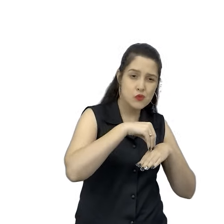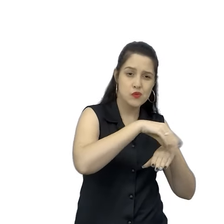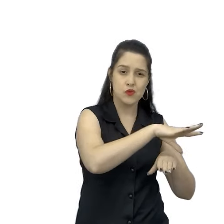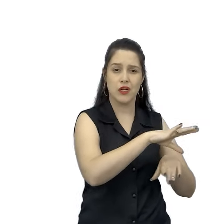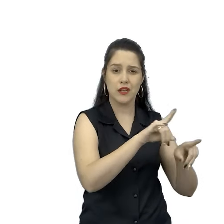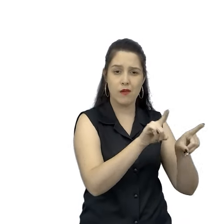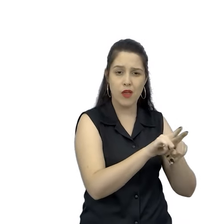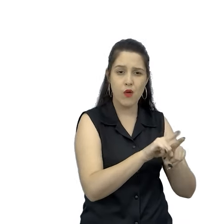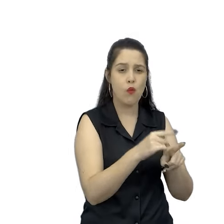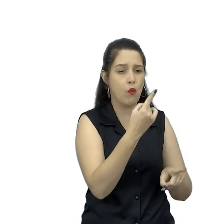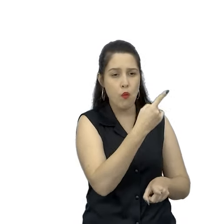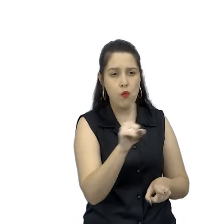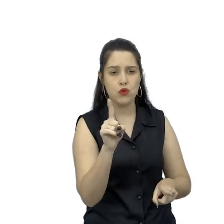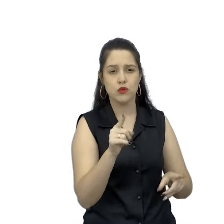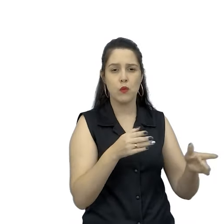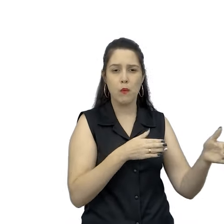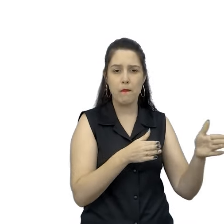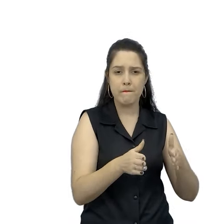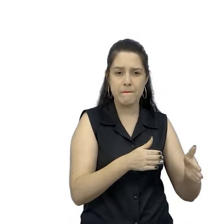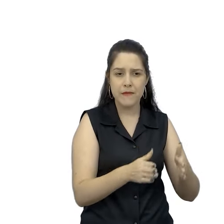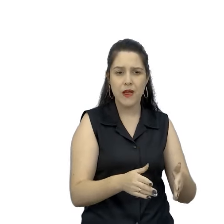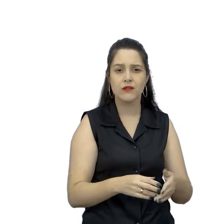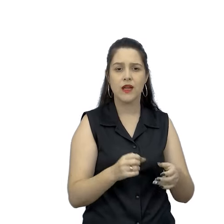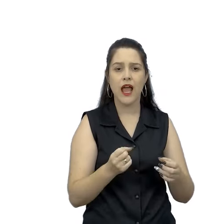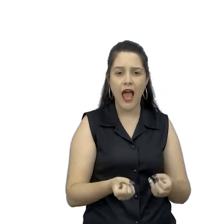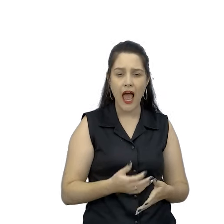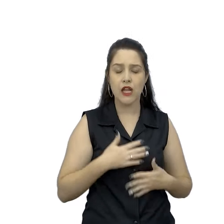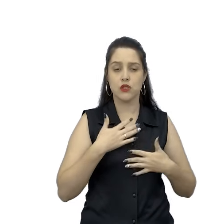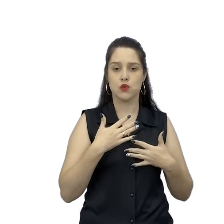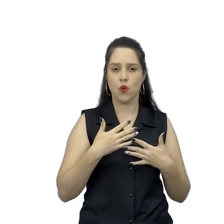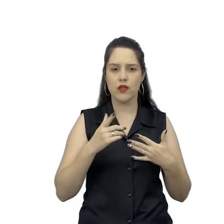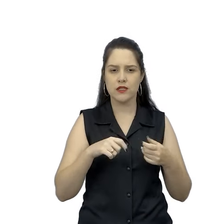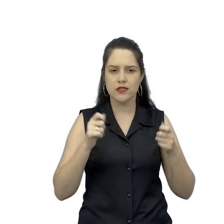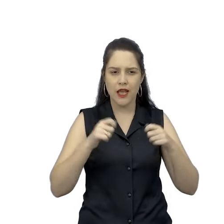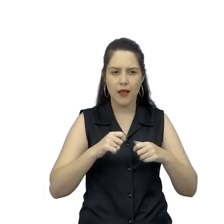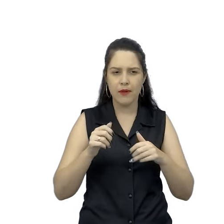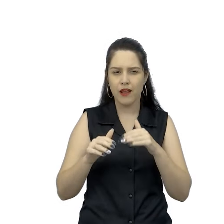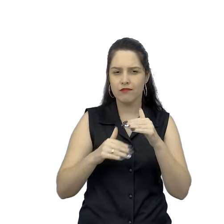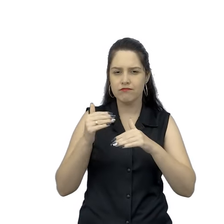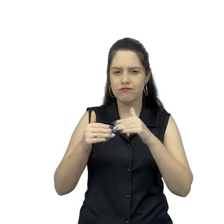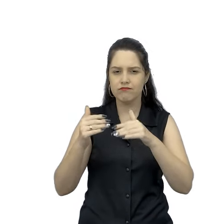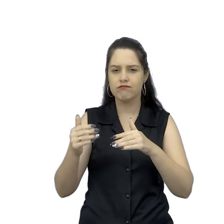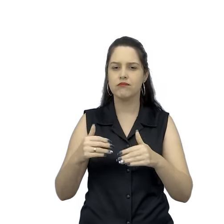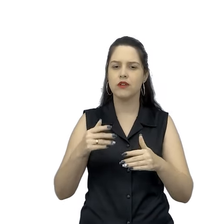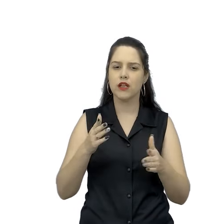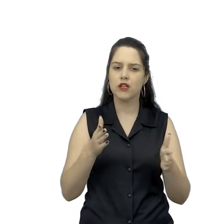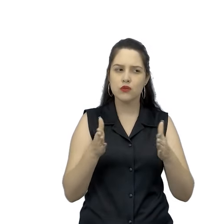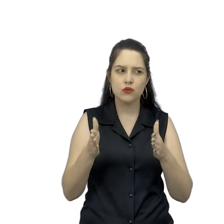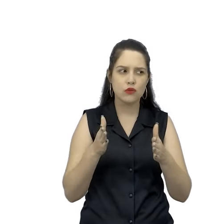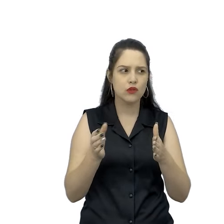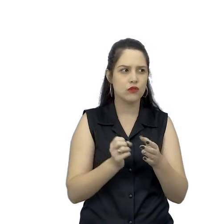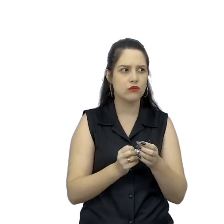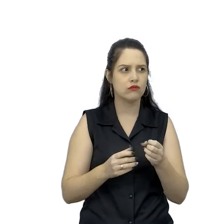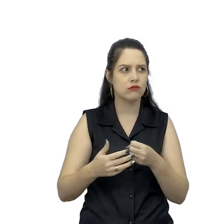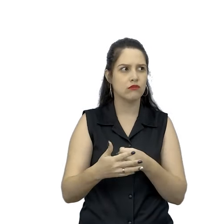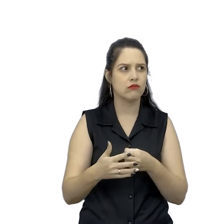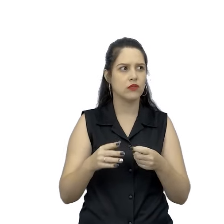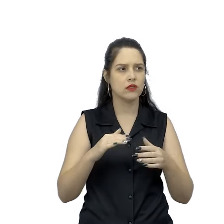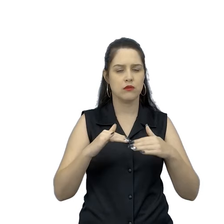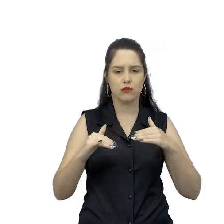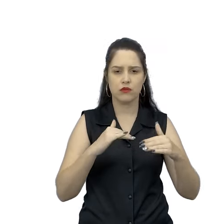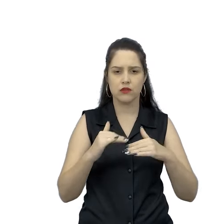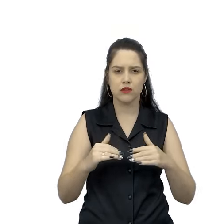último momento, ações que poderão auxiliar o professor na ATPC durante o planejamento do desenvolvimento na sequência